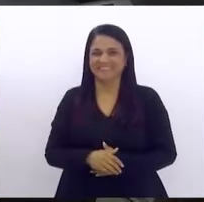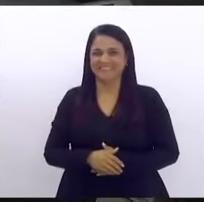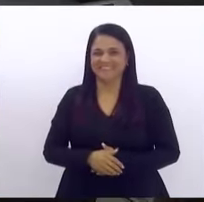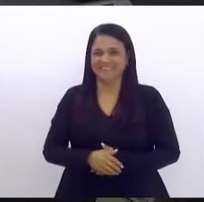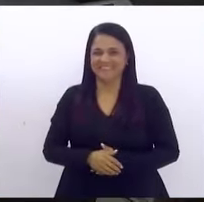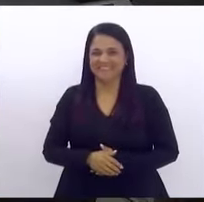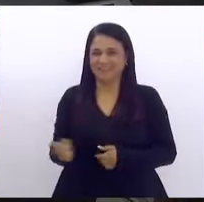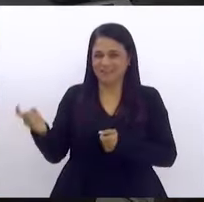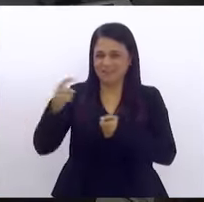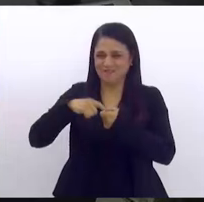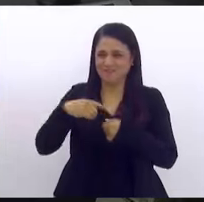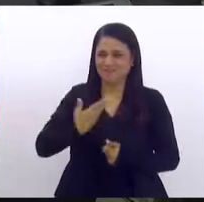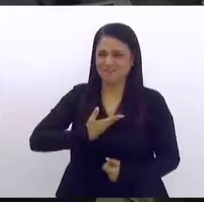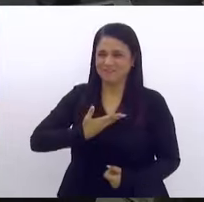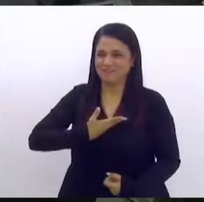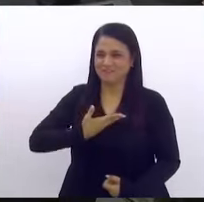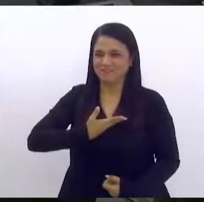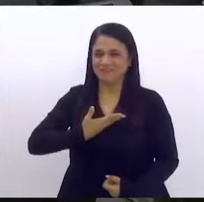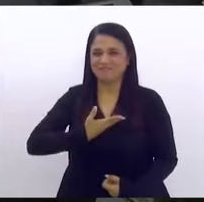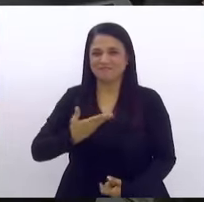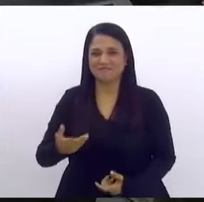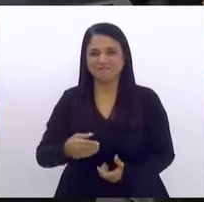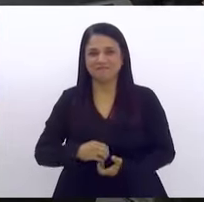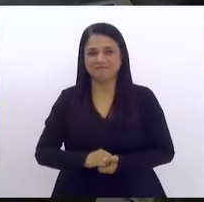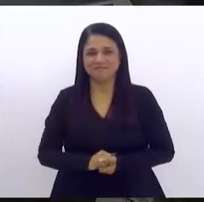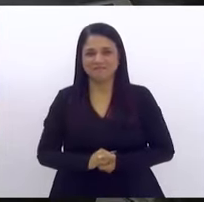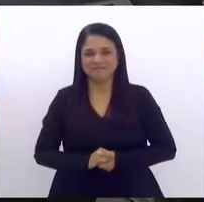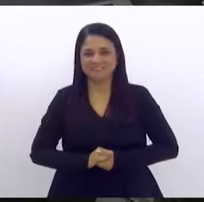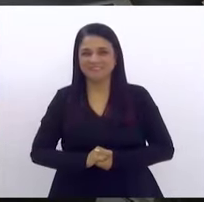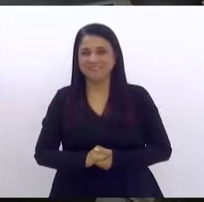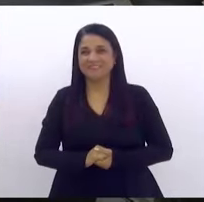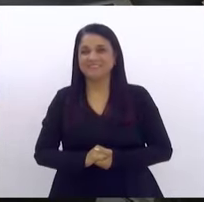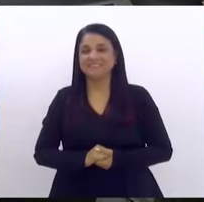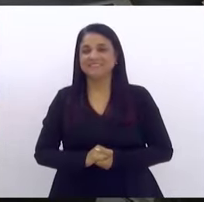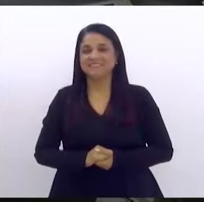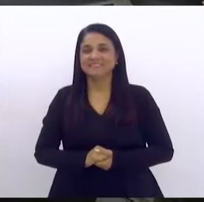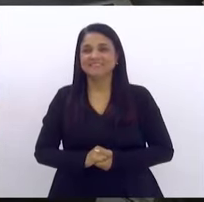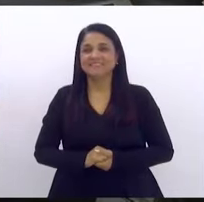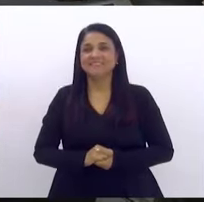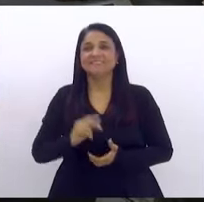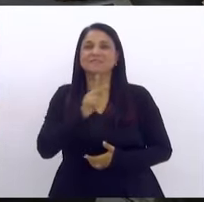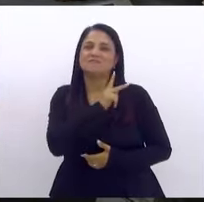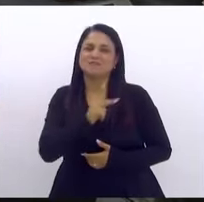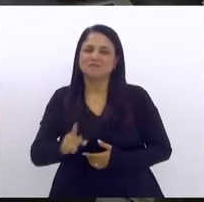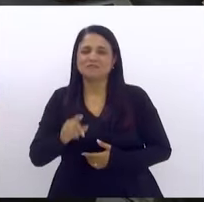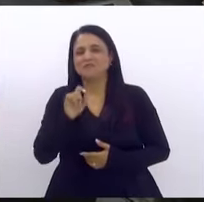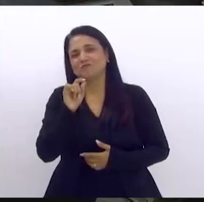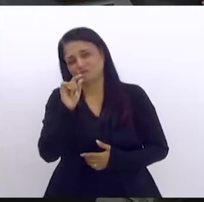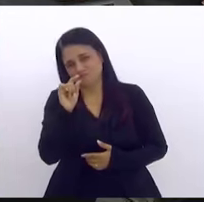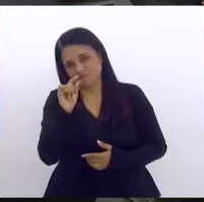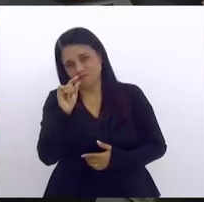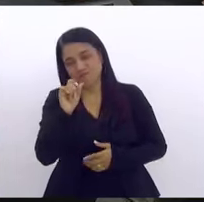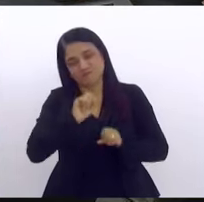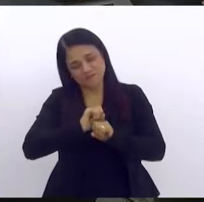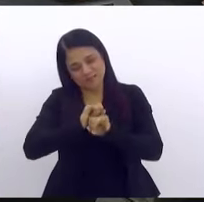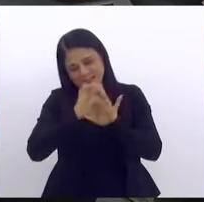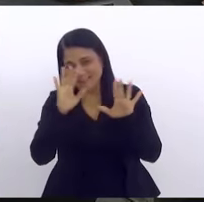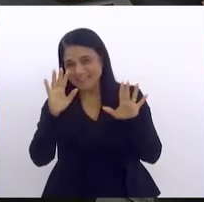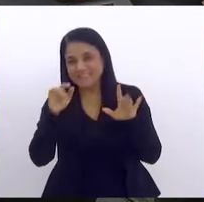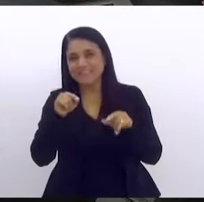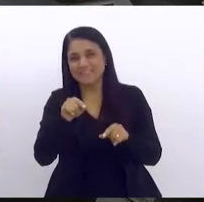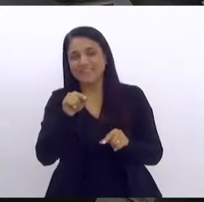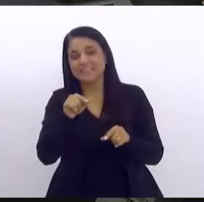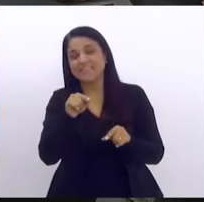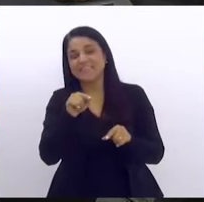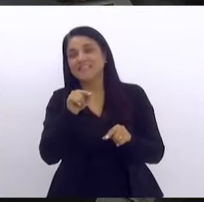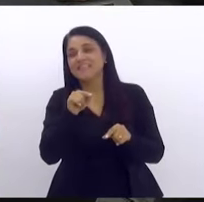Pela comissão de... Feche o microfone, aqui, Chico. Presidente, só uma coisinha, só para esclarecer. Não cabe e